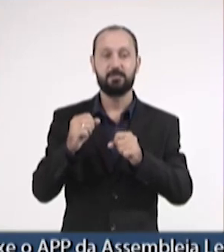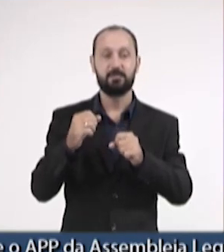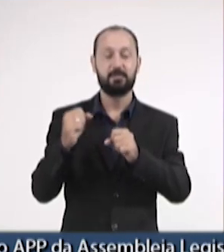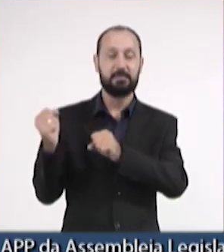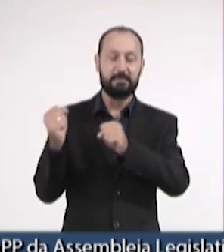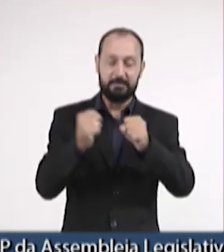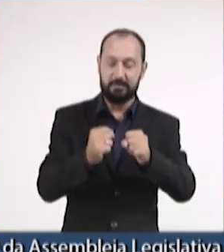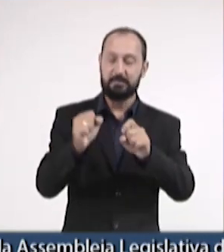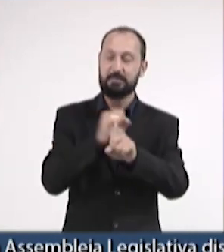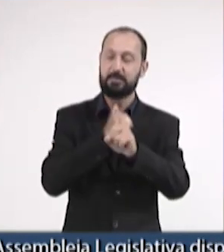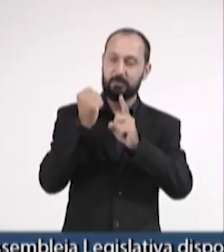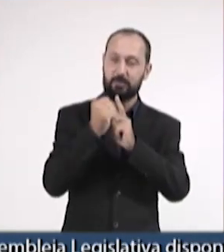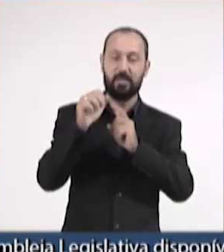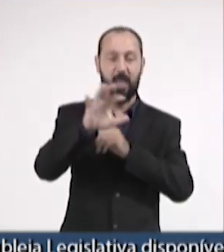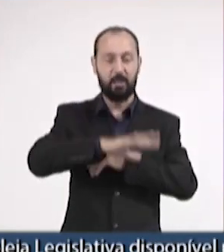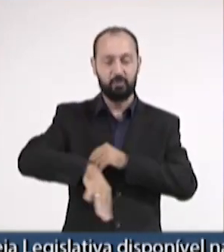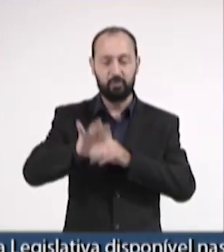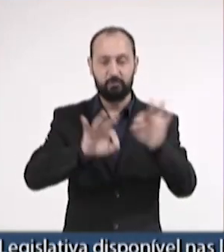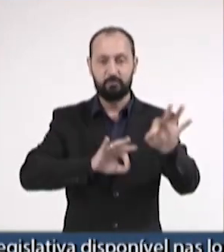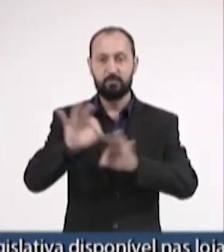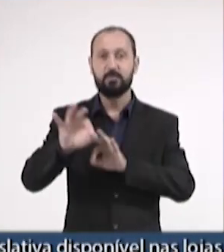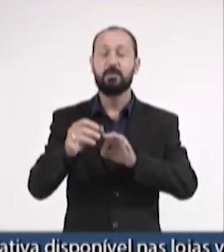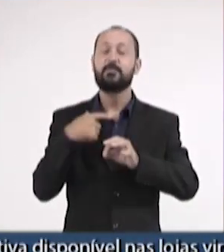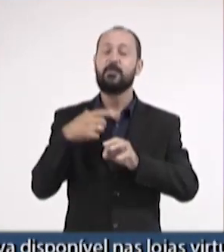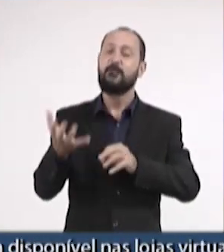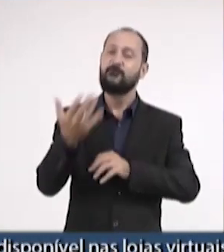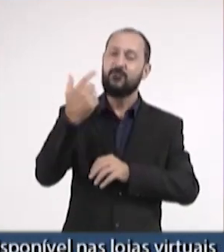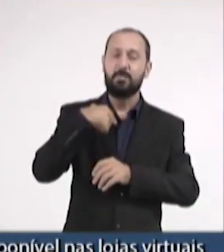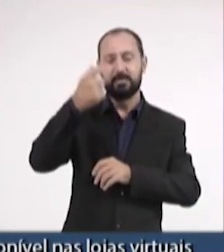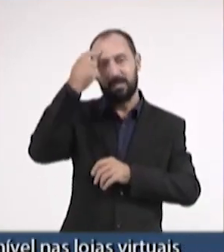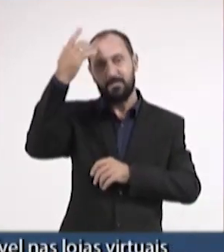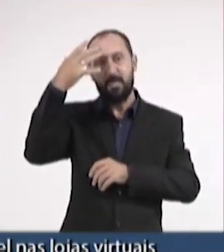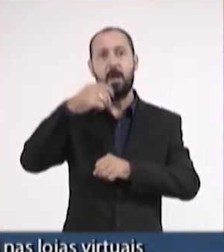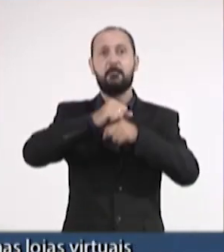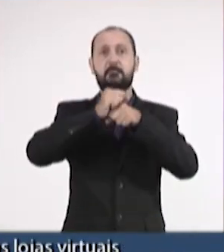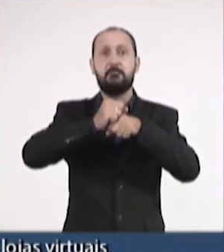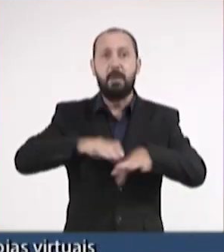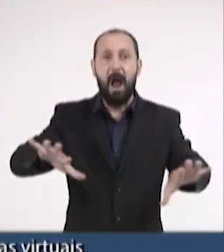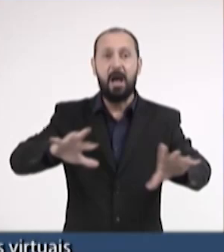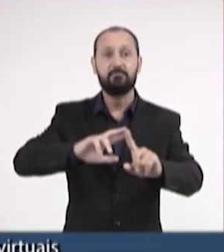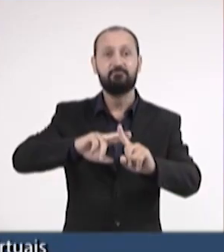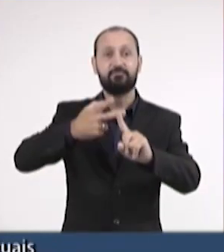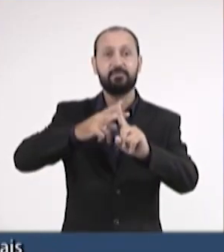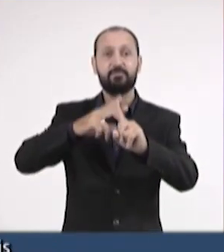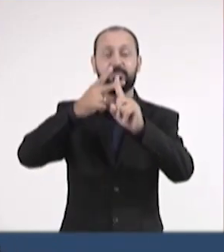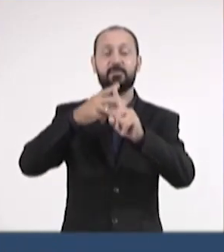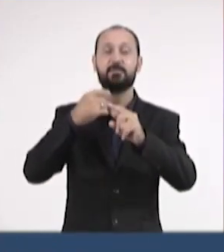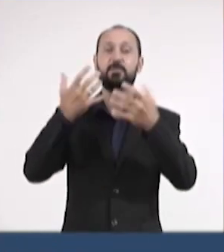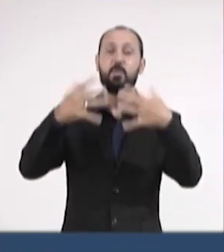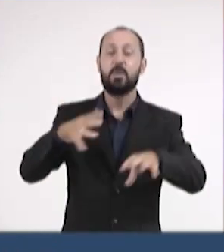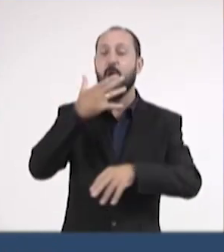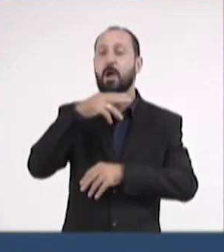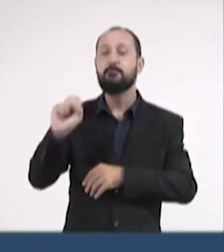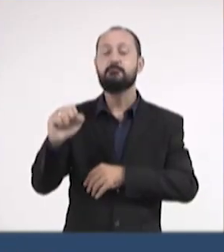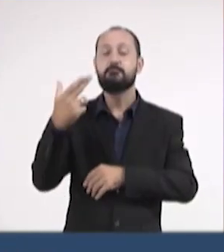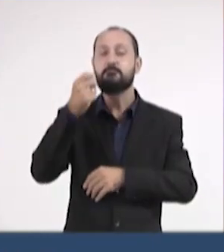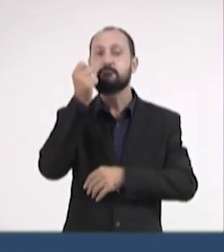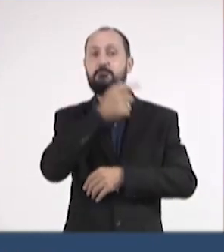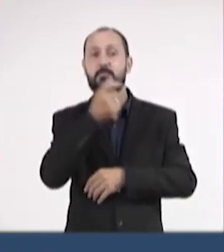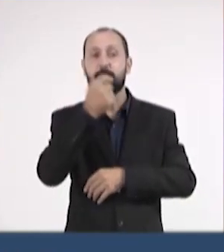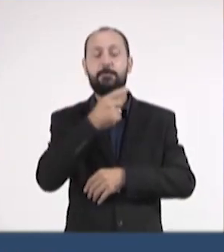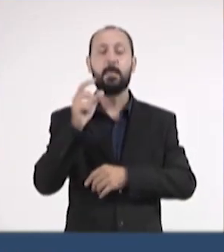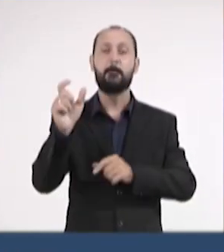e a sociedade civil organizada. Vamos multiplicar a ideia de que a decisão de se rebelar contra uma piada machista,